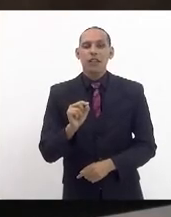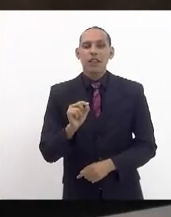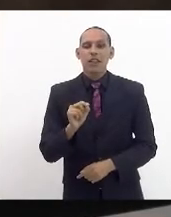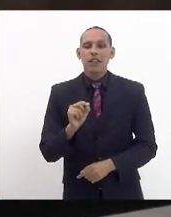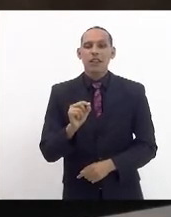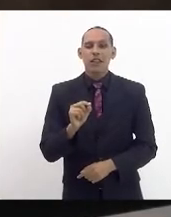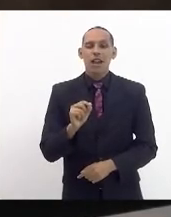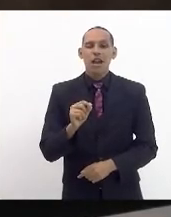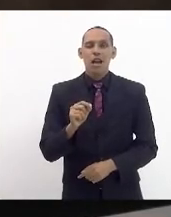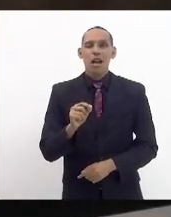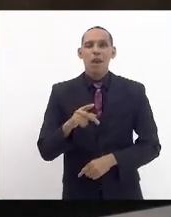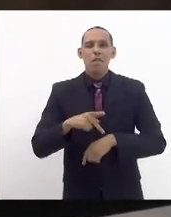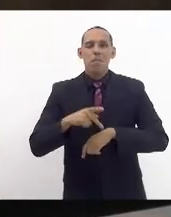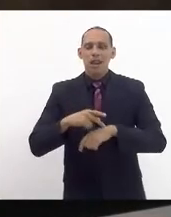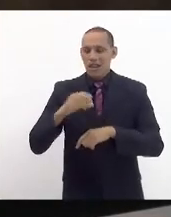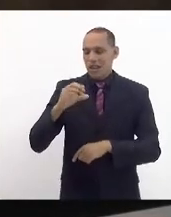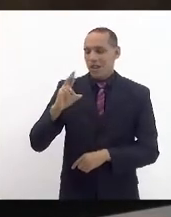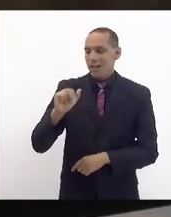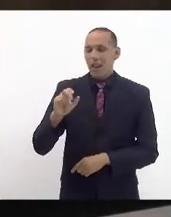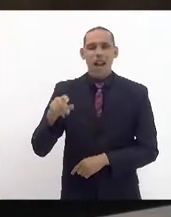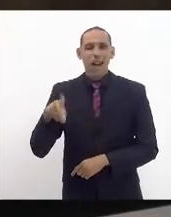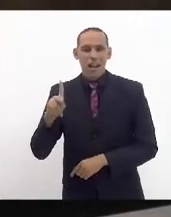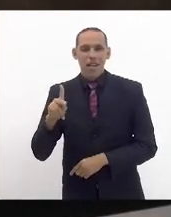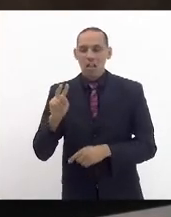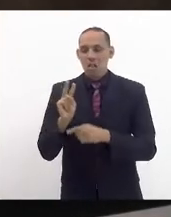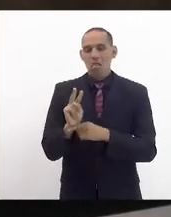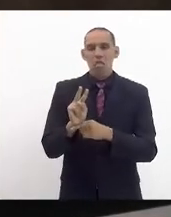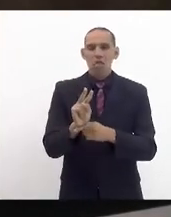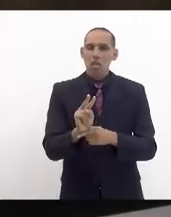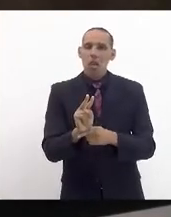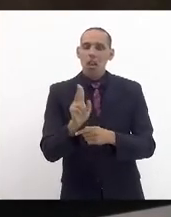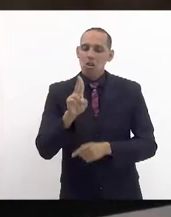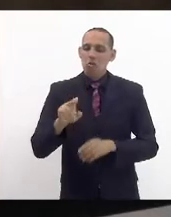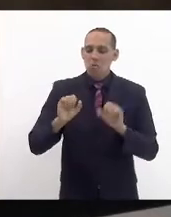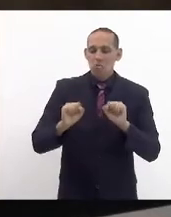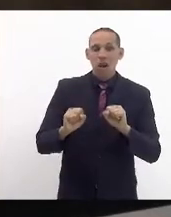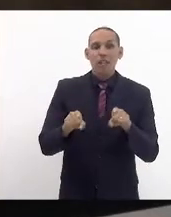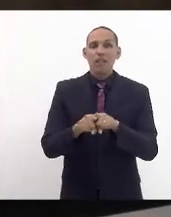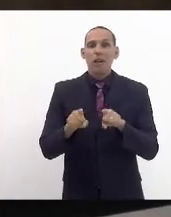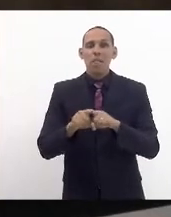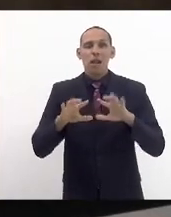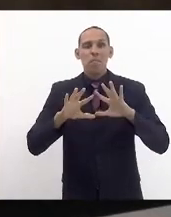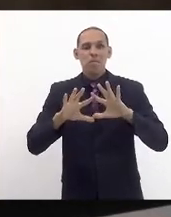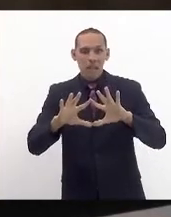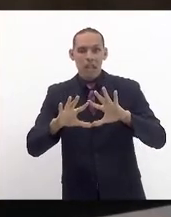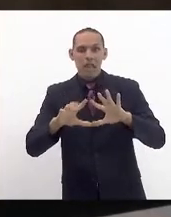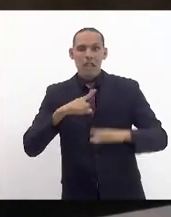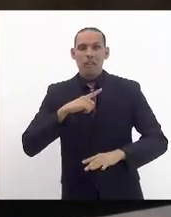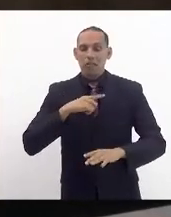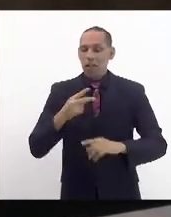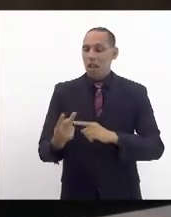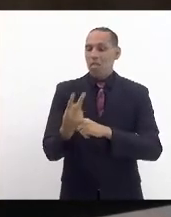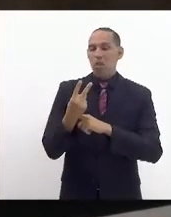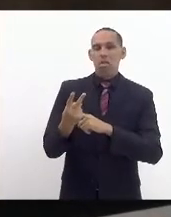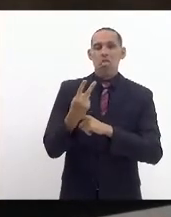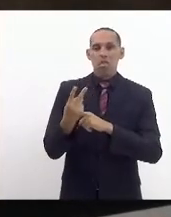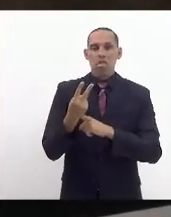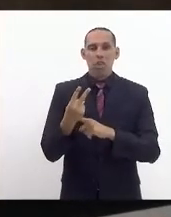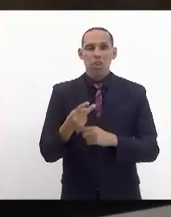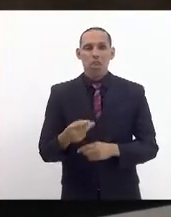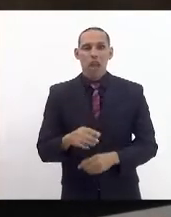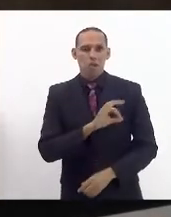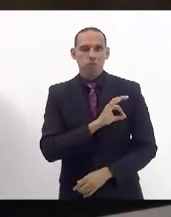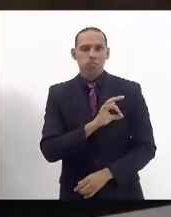crack. O Zé do Caixão é aquele que tem uma milícia privada ao seu dispor,